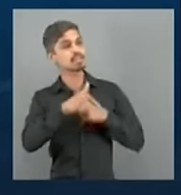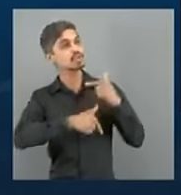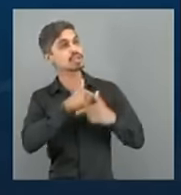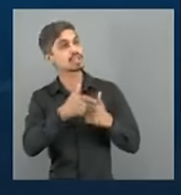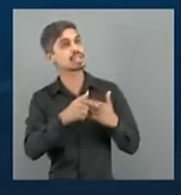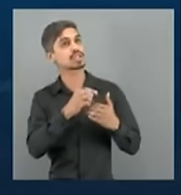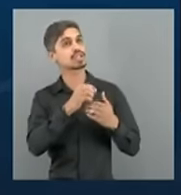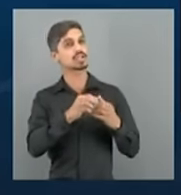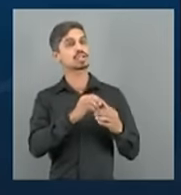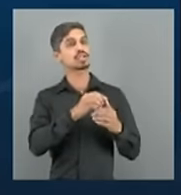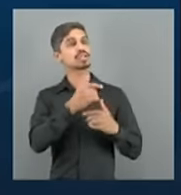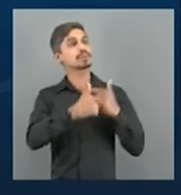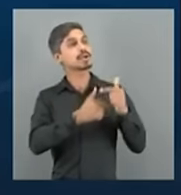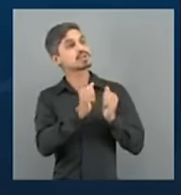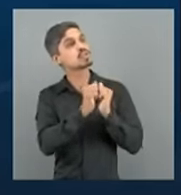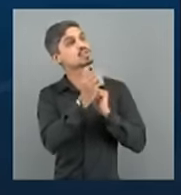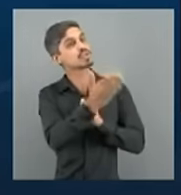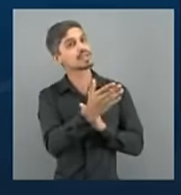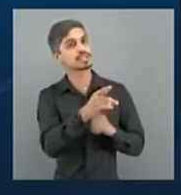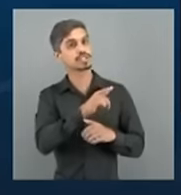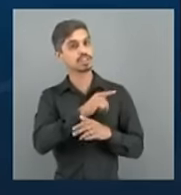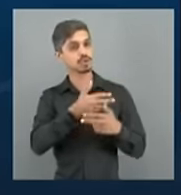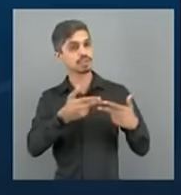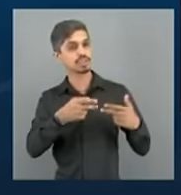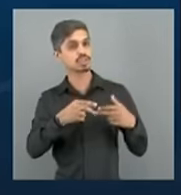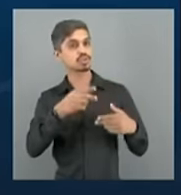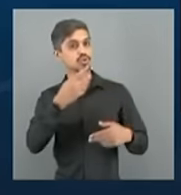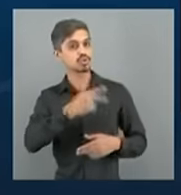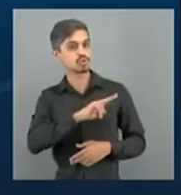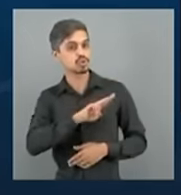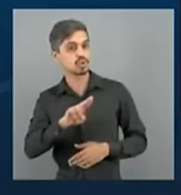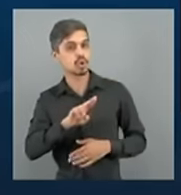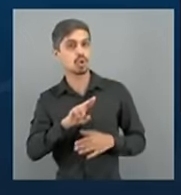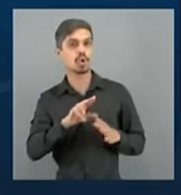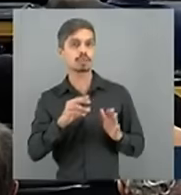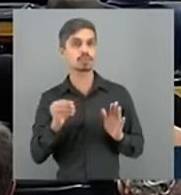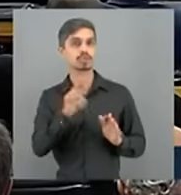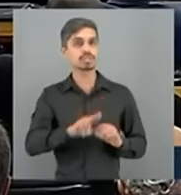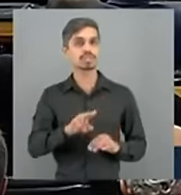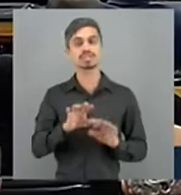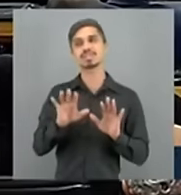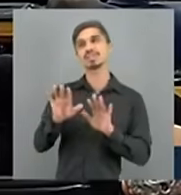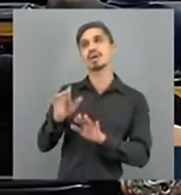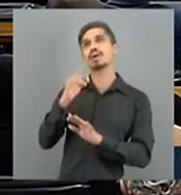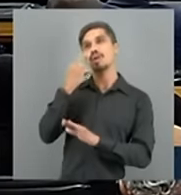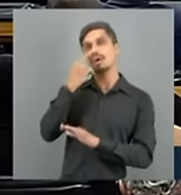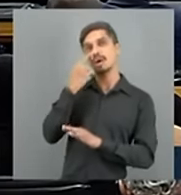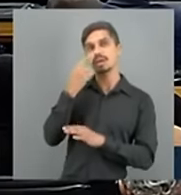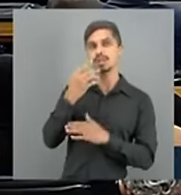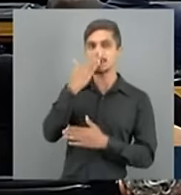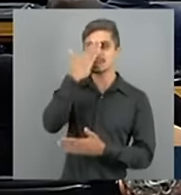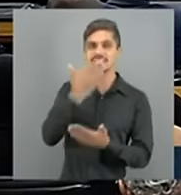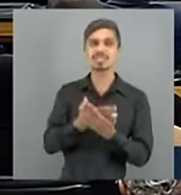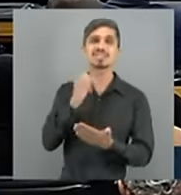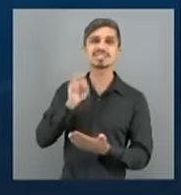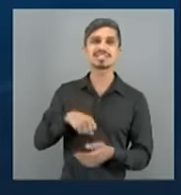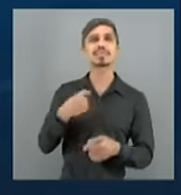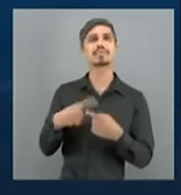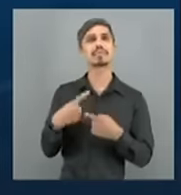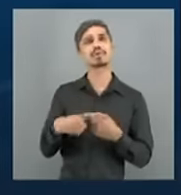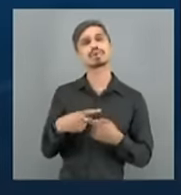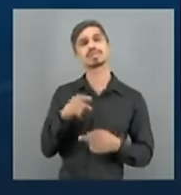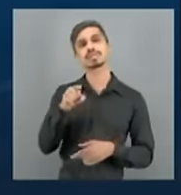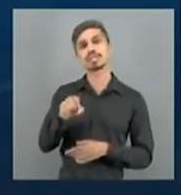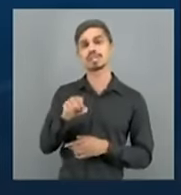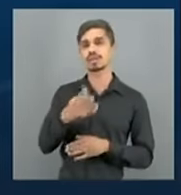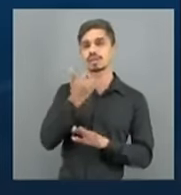anos, também tinham bens no nome deles? Alguns deles? Cara, eu acredito que sim, sabe por quê? Porque, Romário,